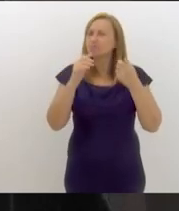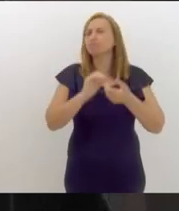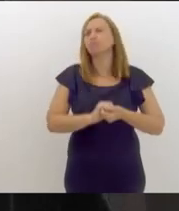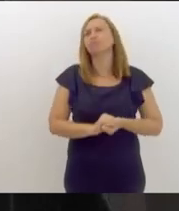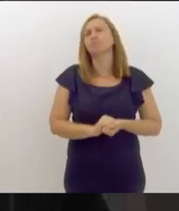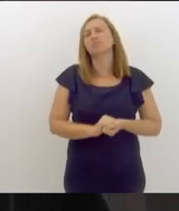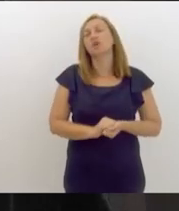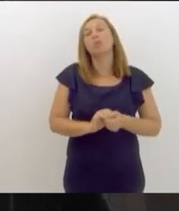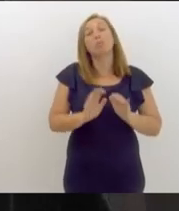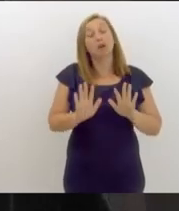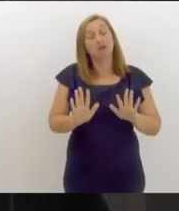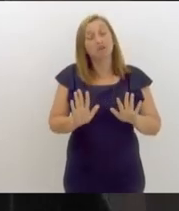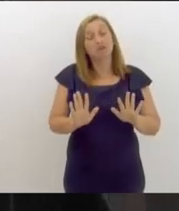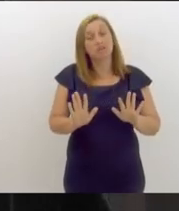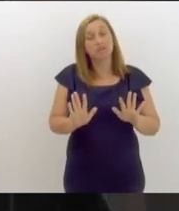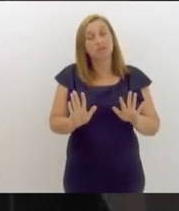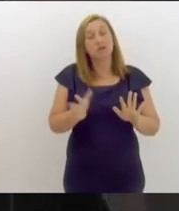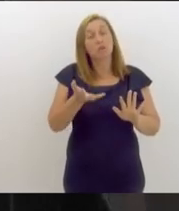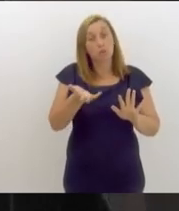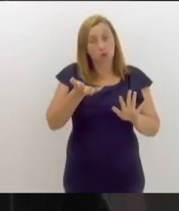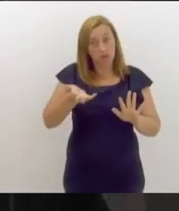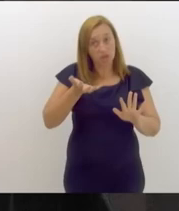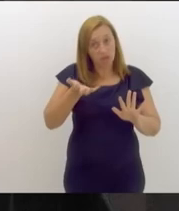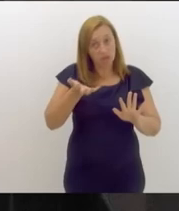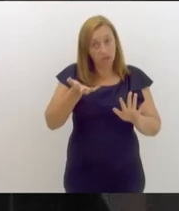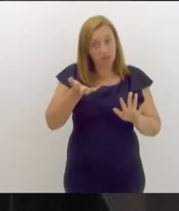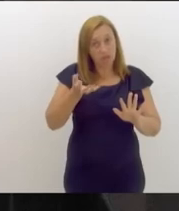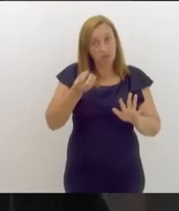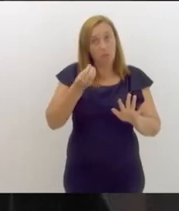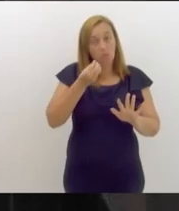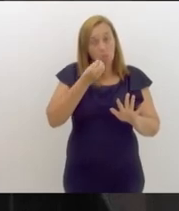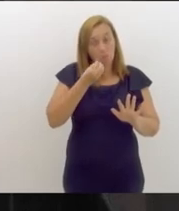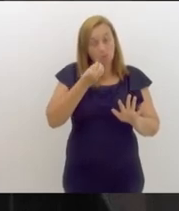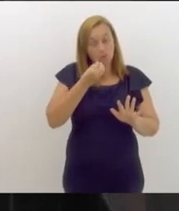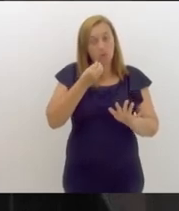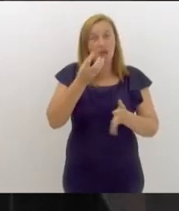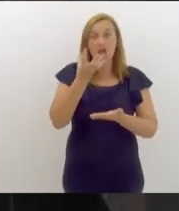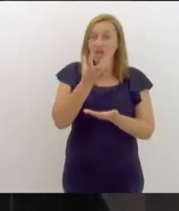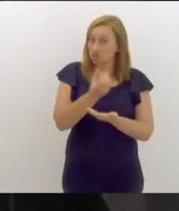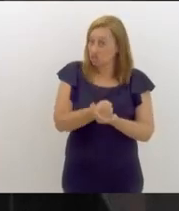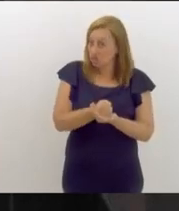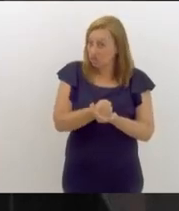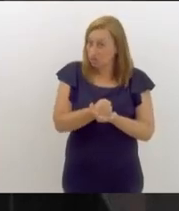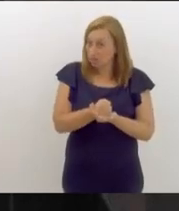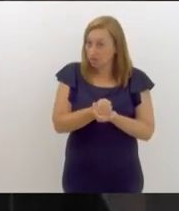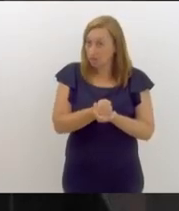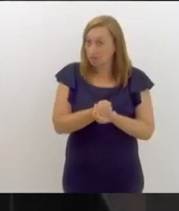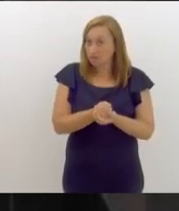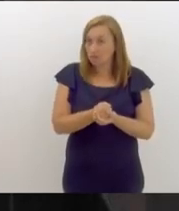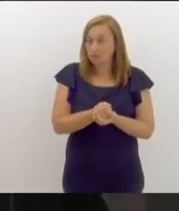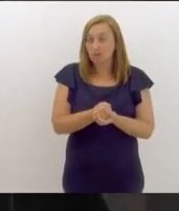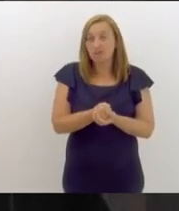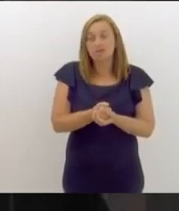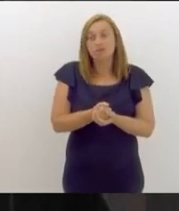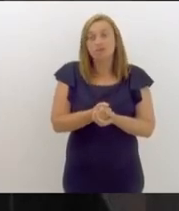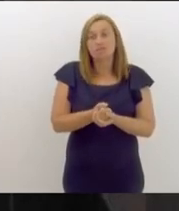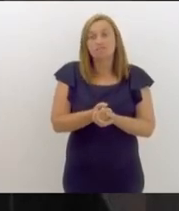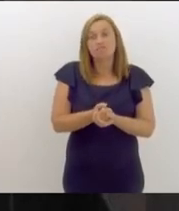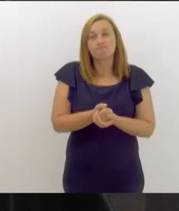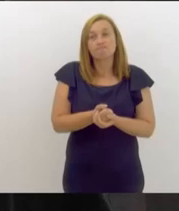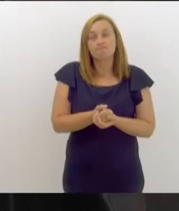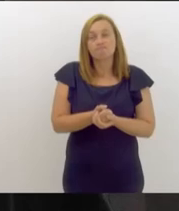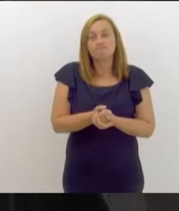porém eu quero nessa oportunidade de registrar que felizmente